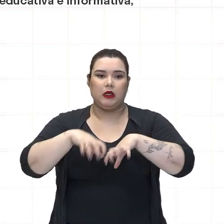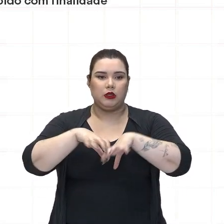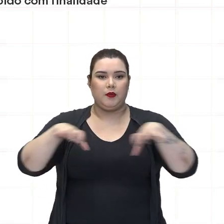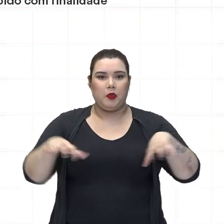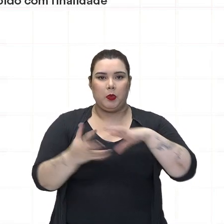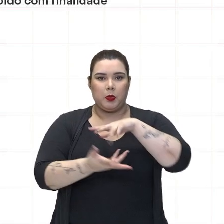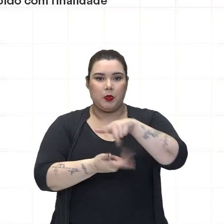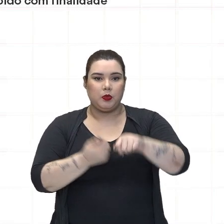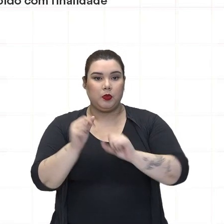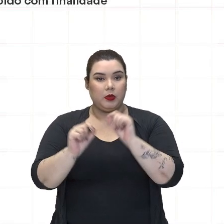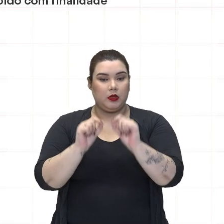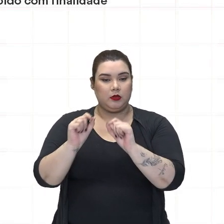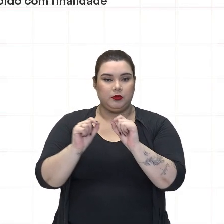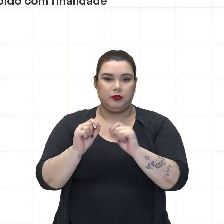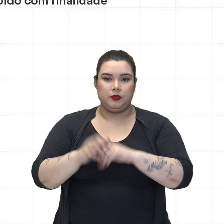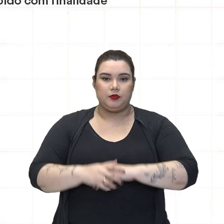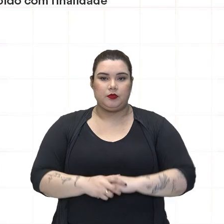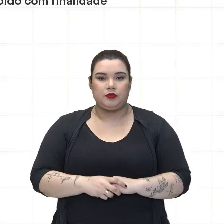mundo,